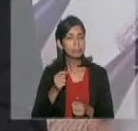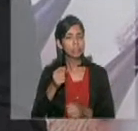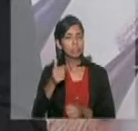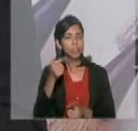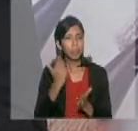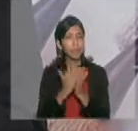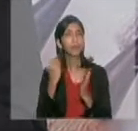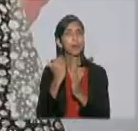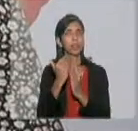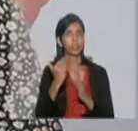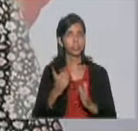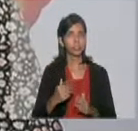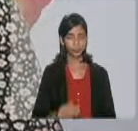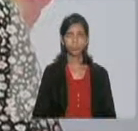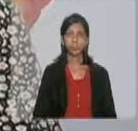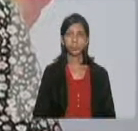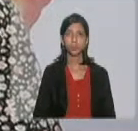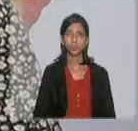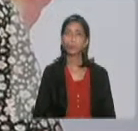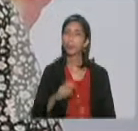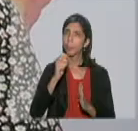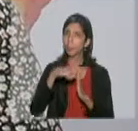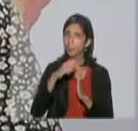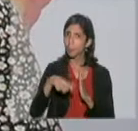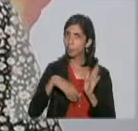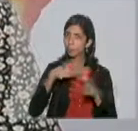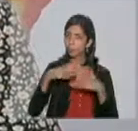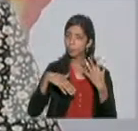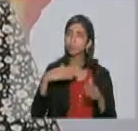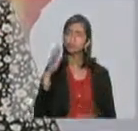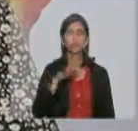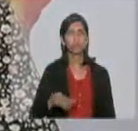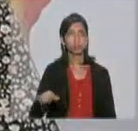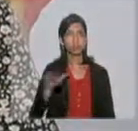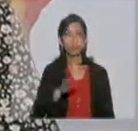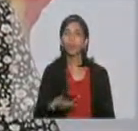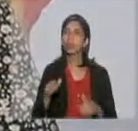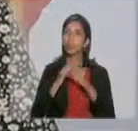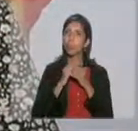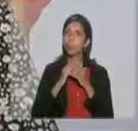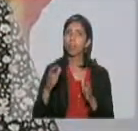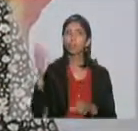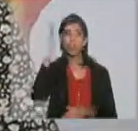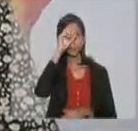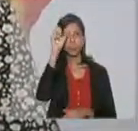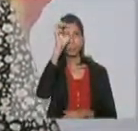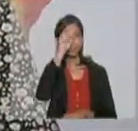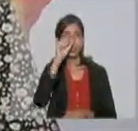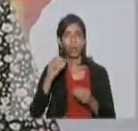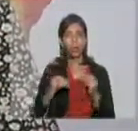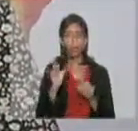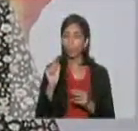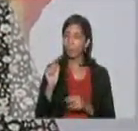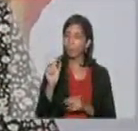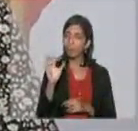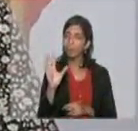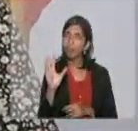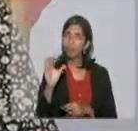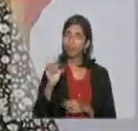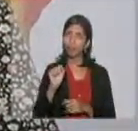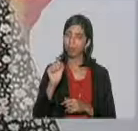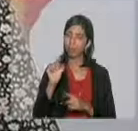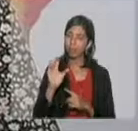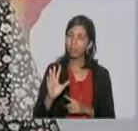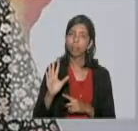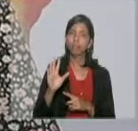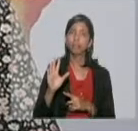mais dicas, Michele. Então, com o passar dos meses, a criança vai começando a aprender como abre a mão. Ela já pode